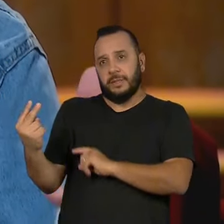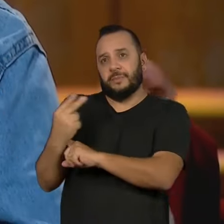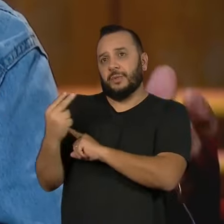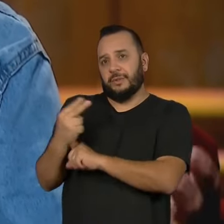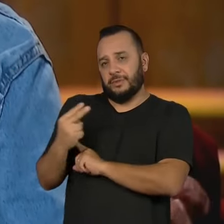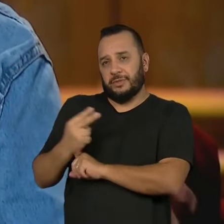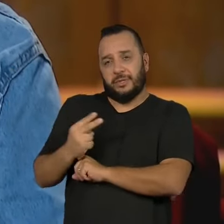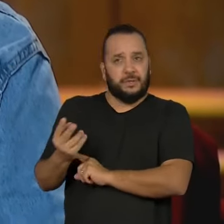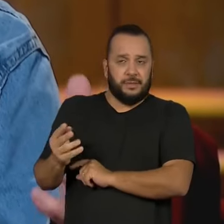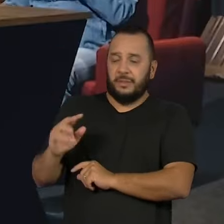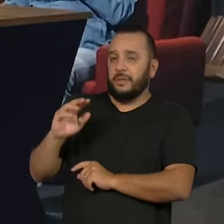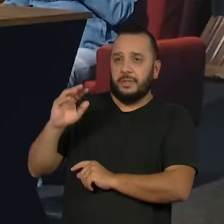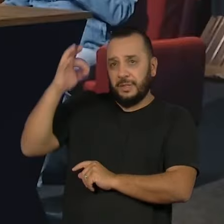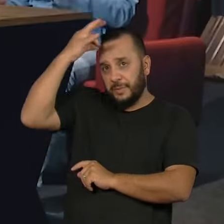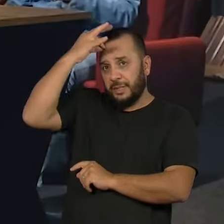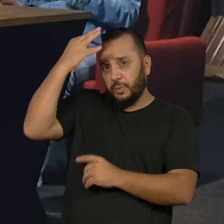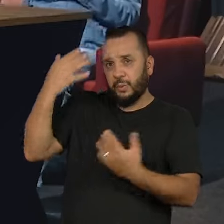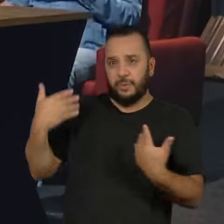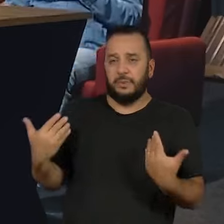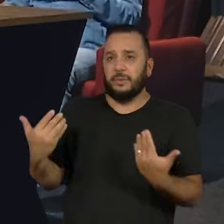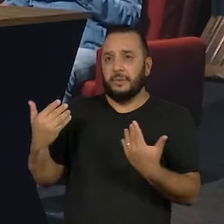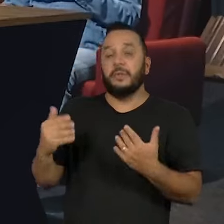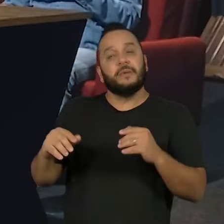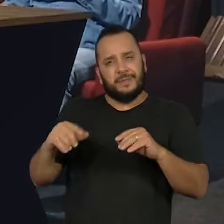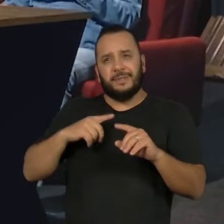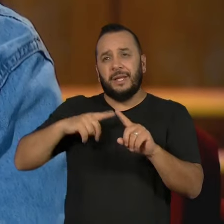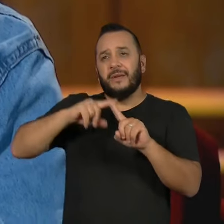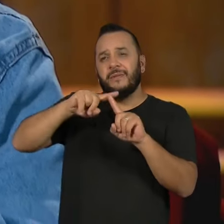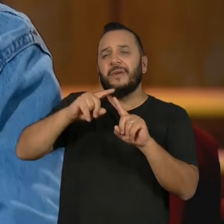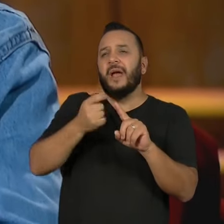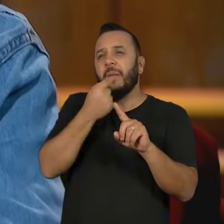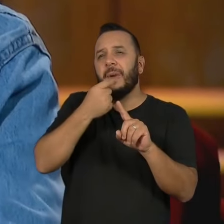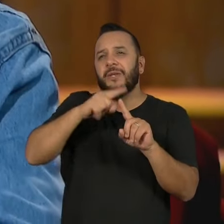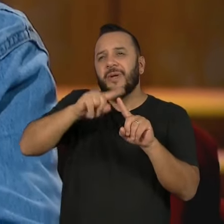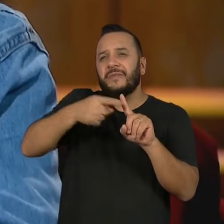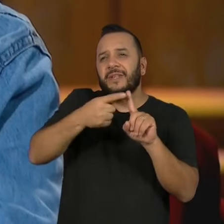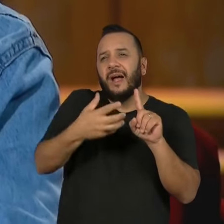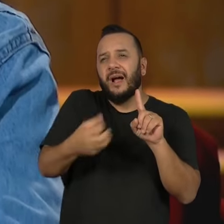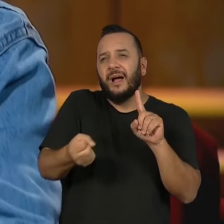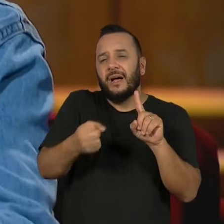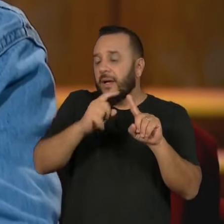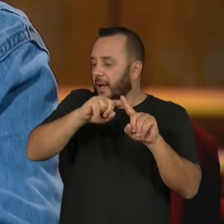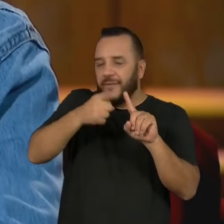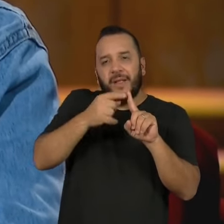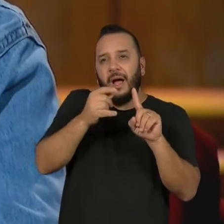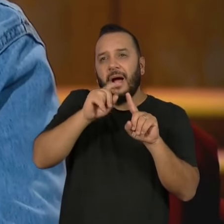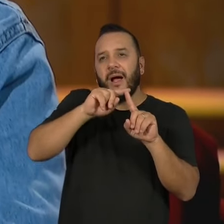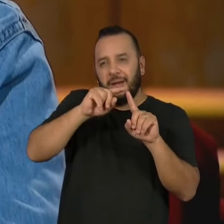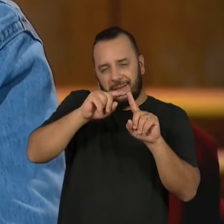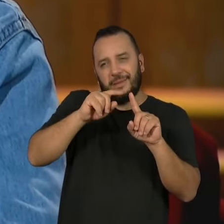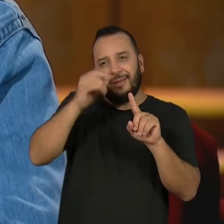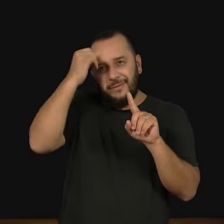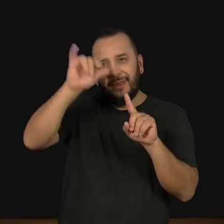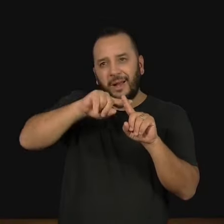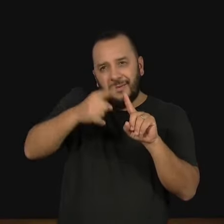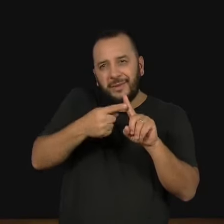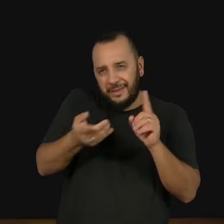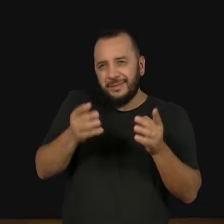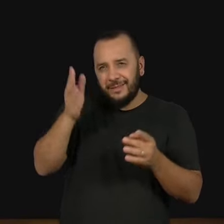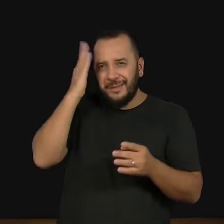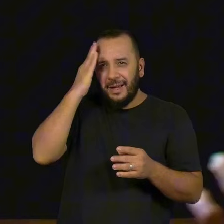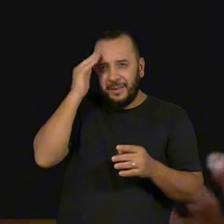é uma parceria quando veio o anticoncepcional não sei se você você mais jovem do que eu não sei se vocês